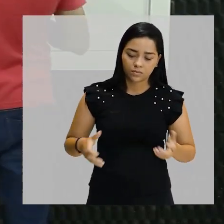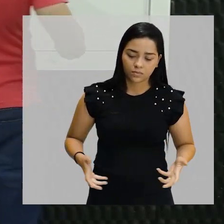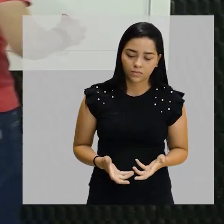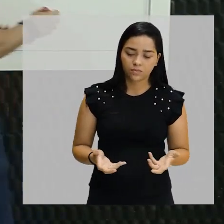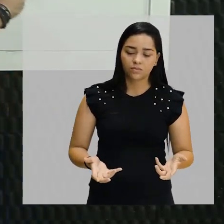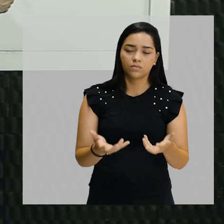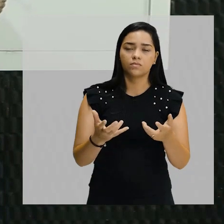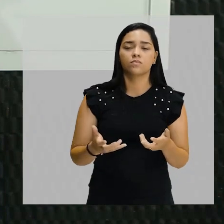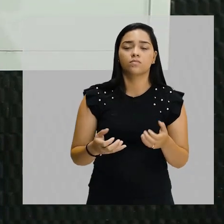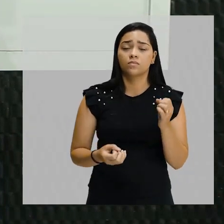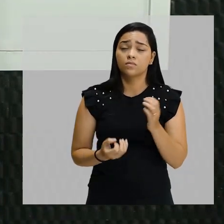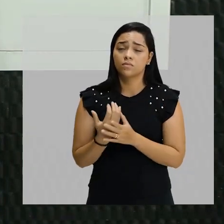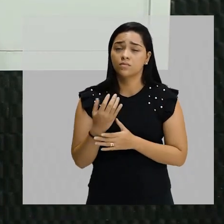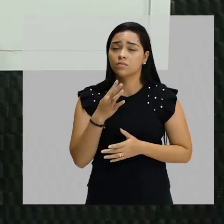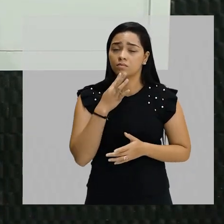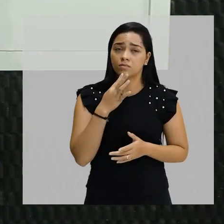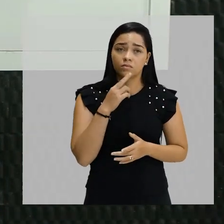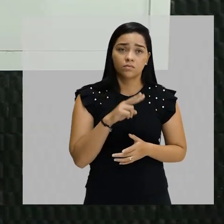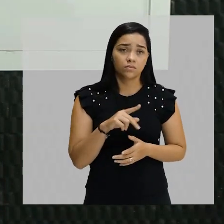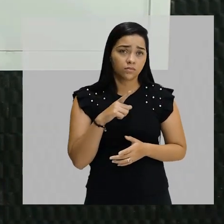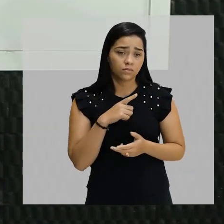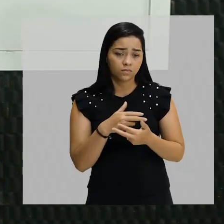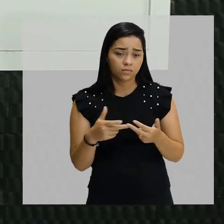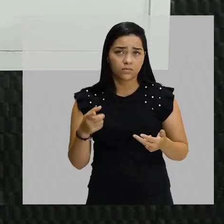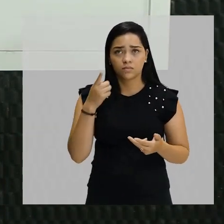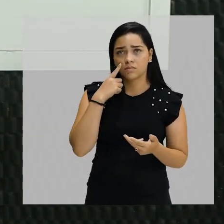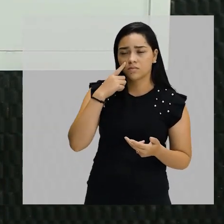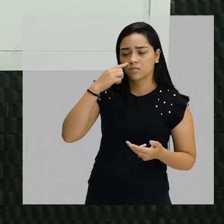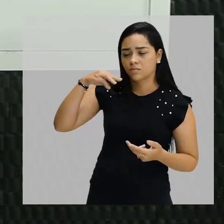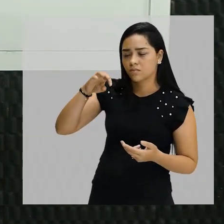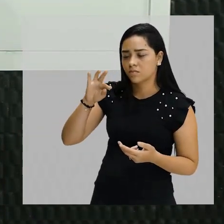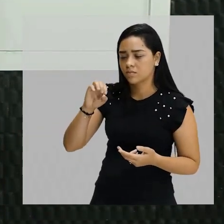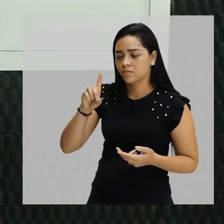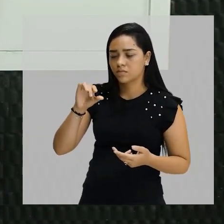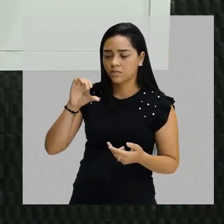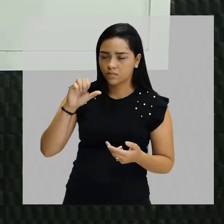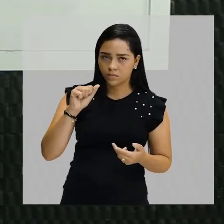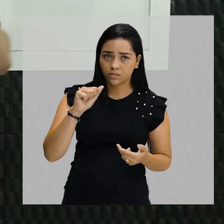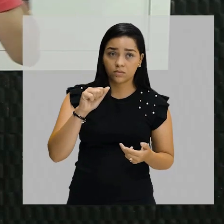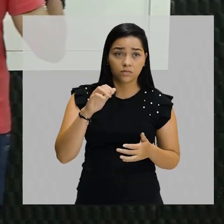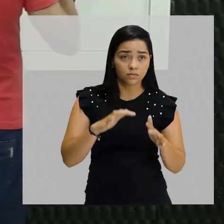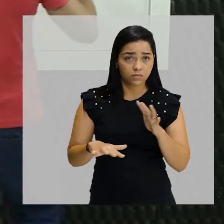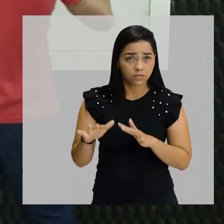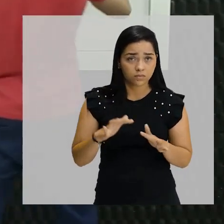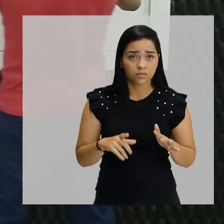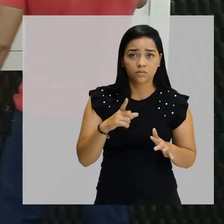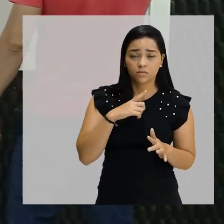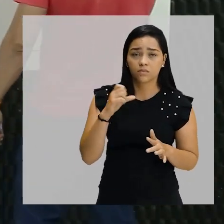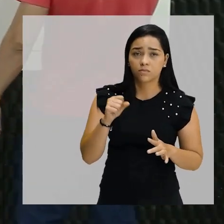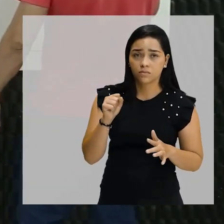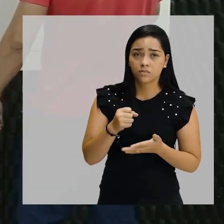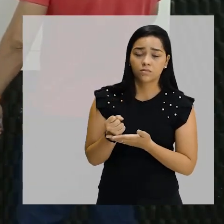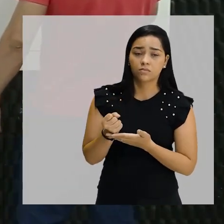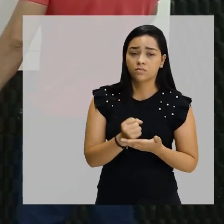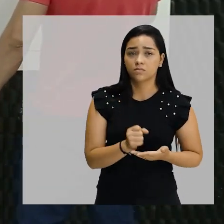conhecimento e aí esse método ele vai nomear ele vai chamar de dúvida metódica Certo olha aqui cuidado foi uma das grandes